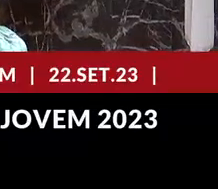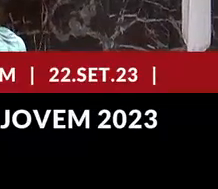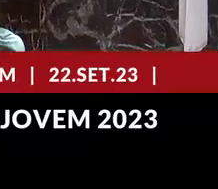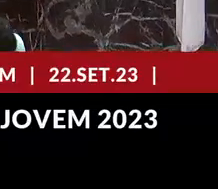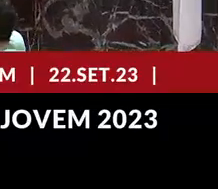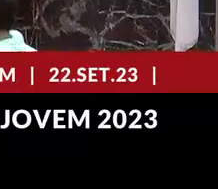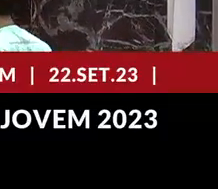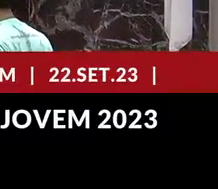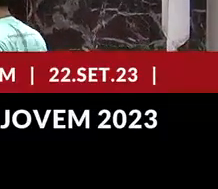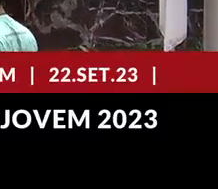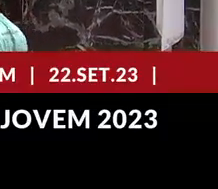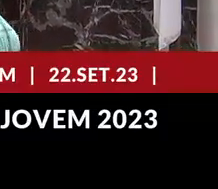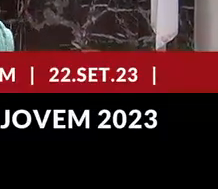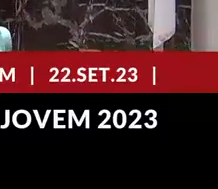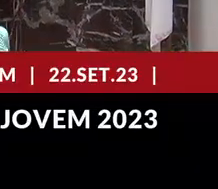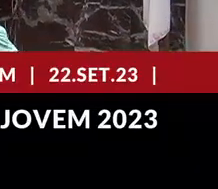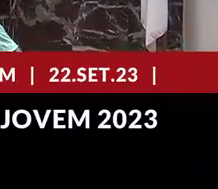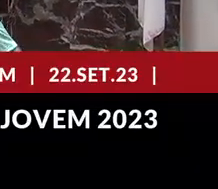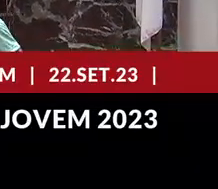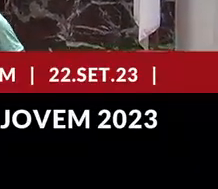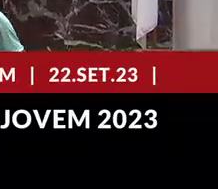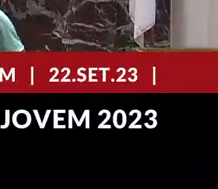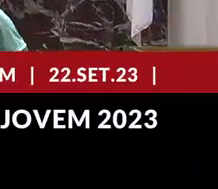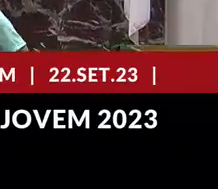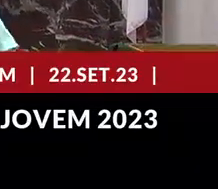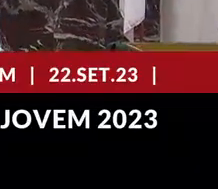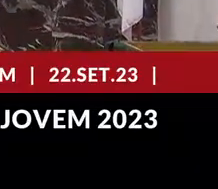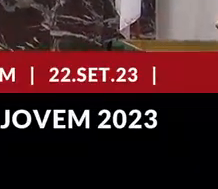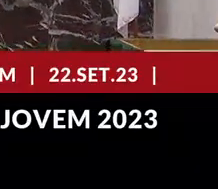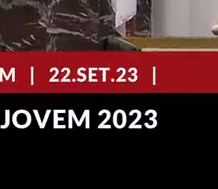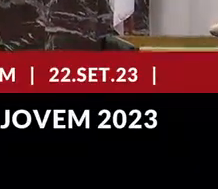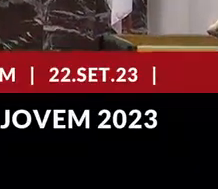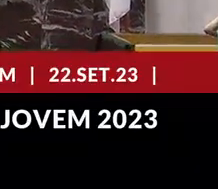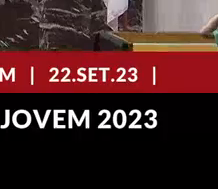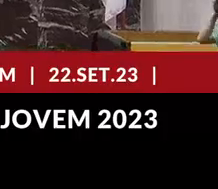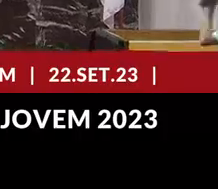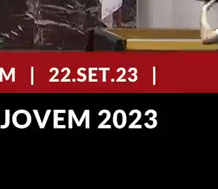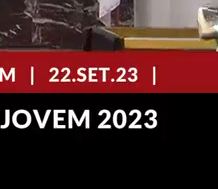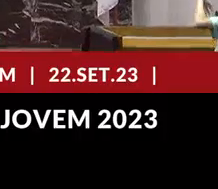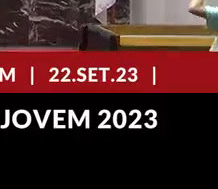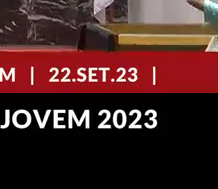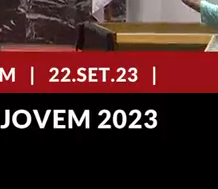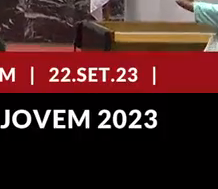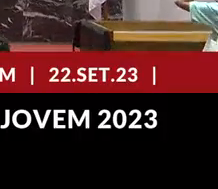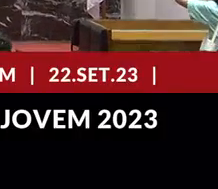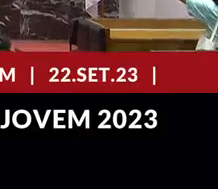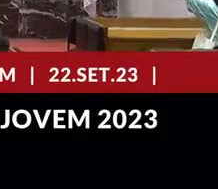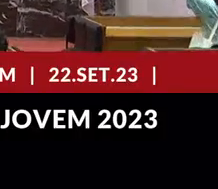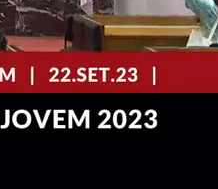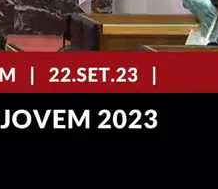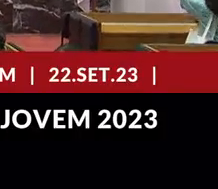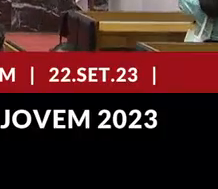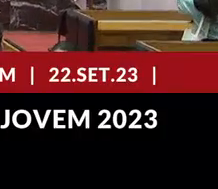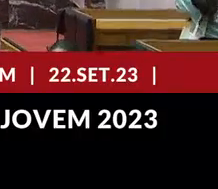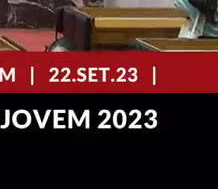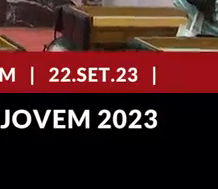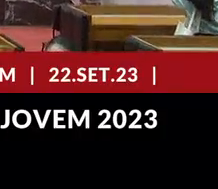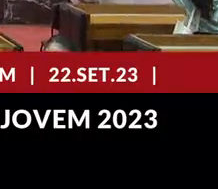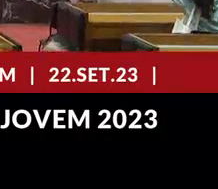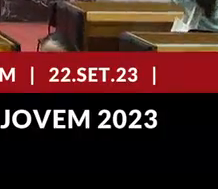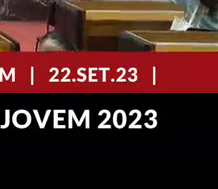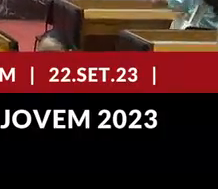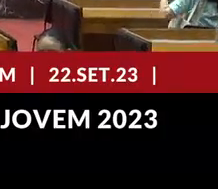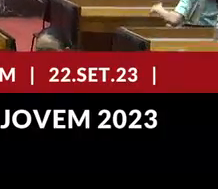você acompanhou então a deputada Beatriz Cerqueira que Preside a comissão de educação encerrando oficialmente aí a plenária final do